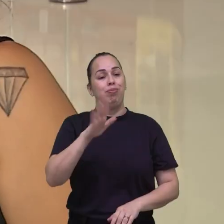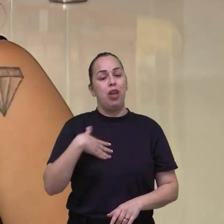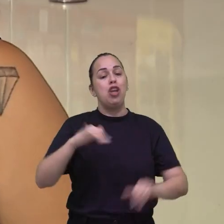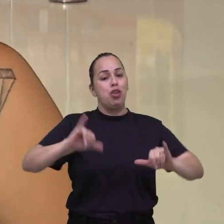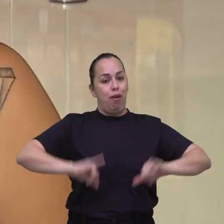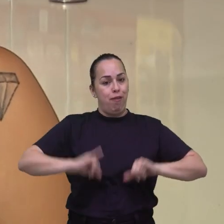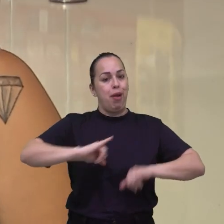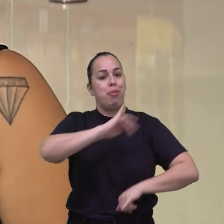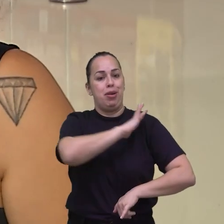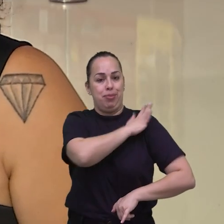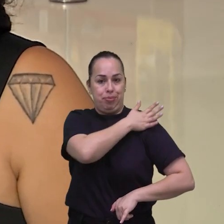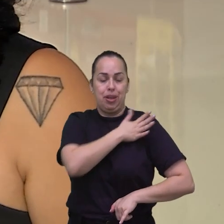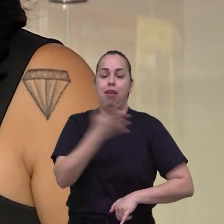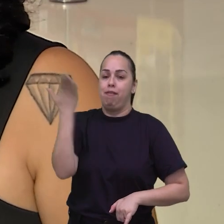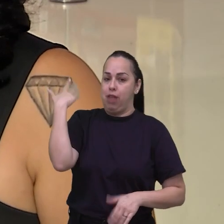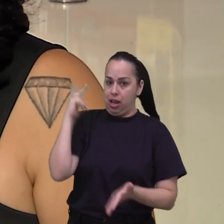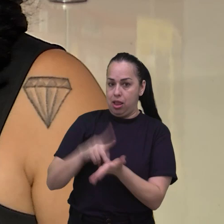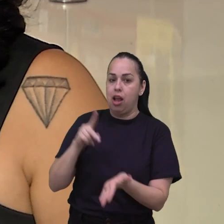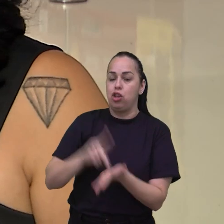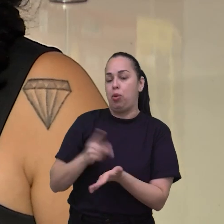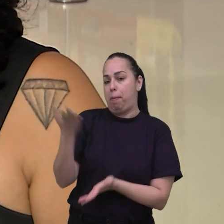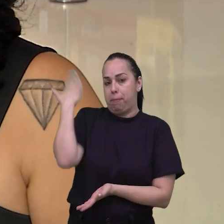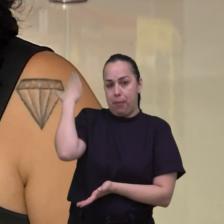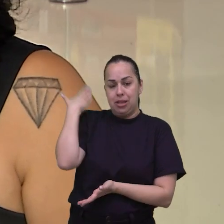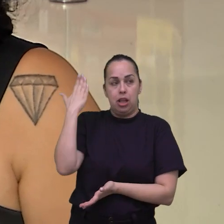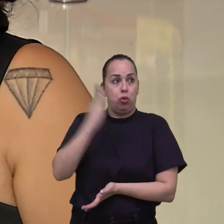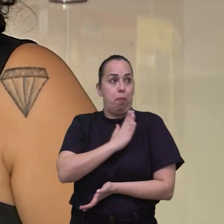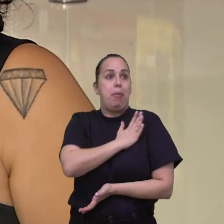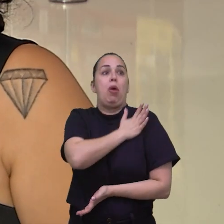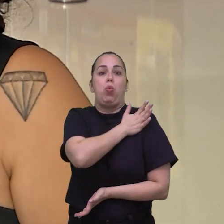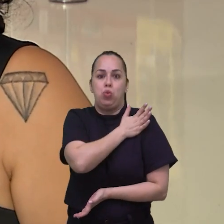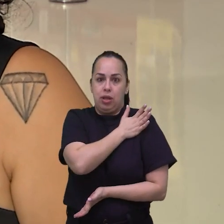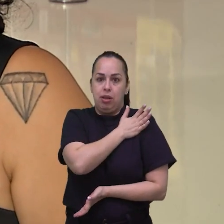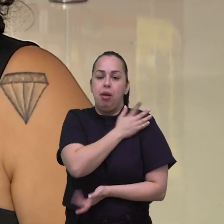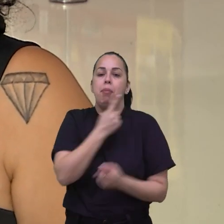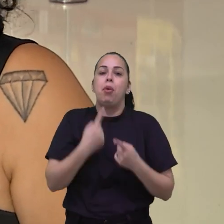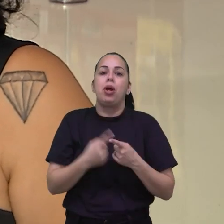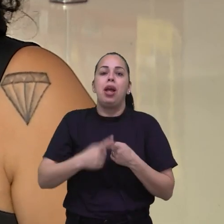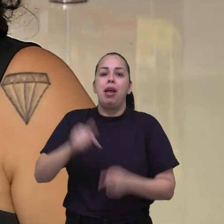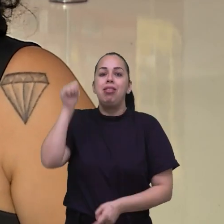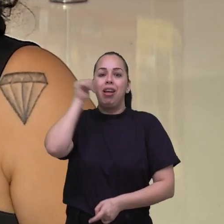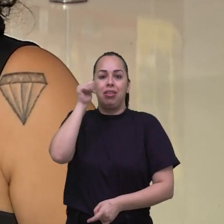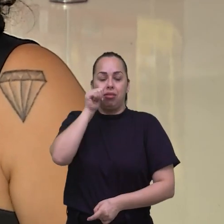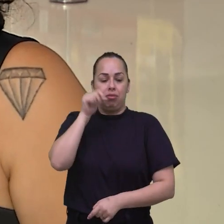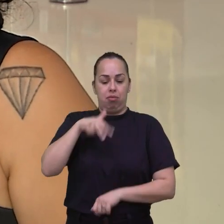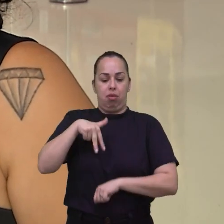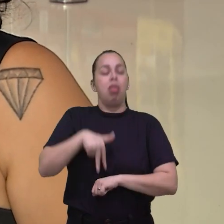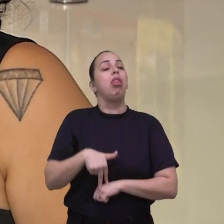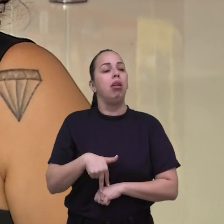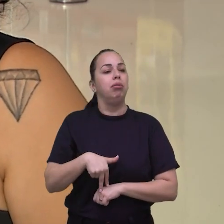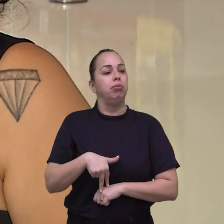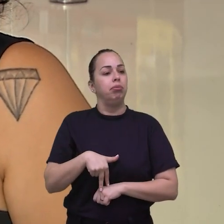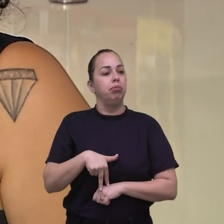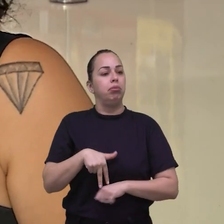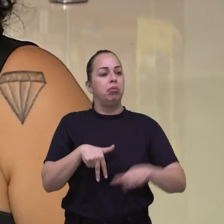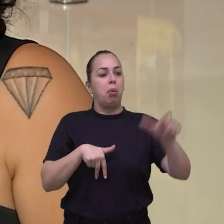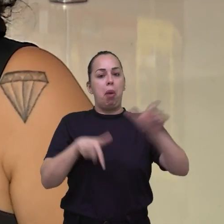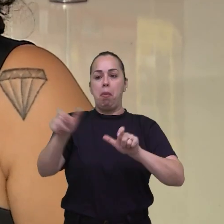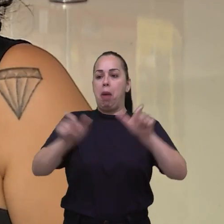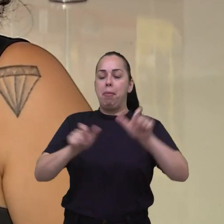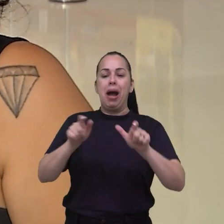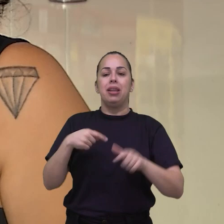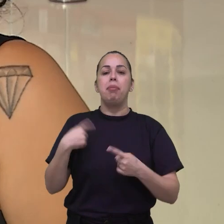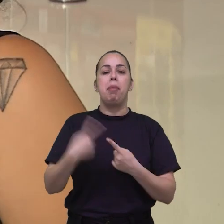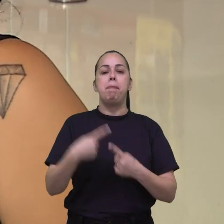masculino. Realmente, no início, existia bastante preconceito, né? Porque nós, mulheres, sempre fomos